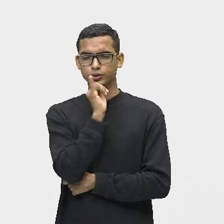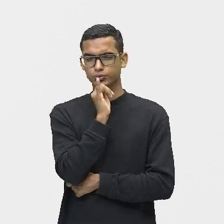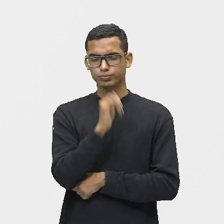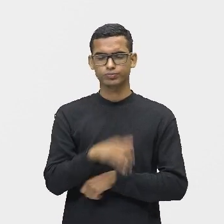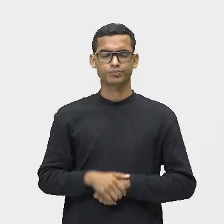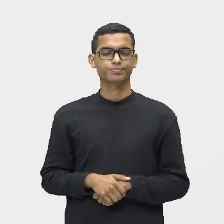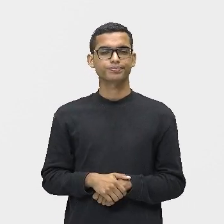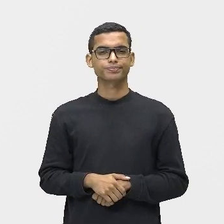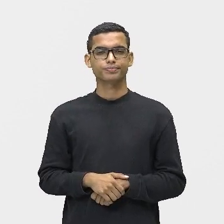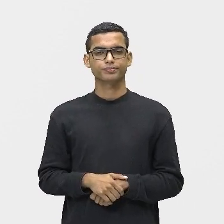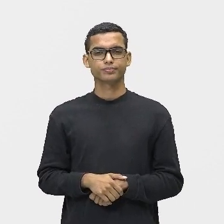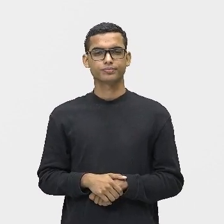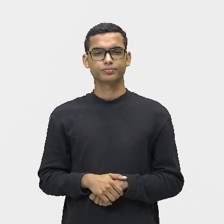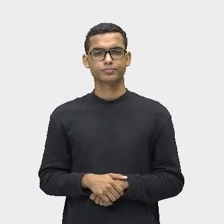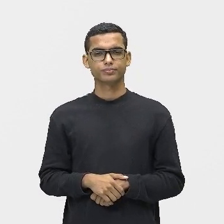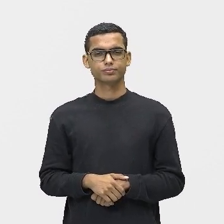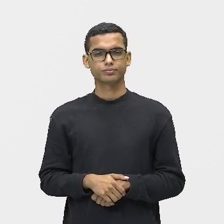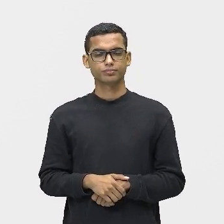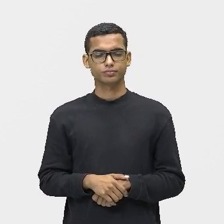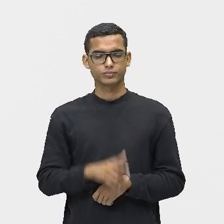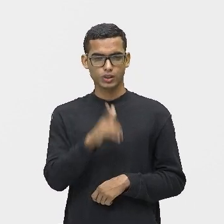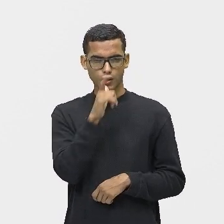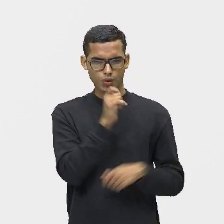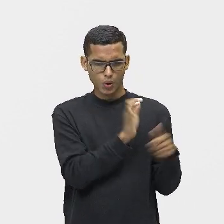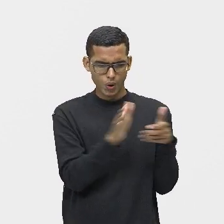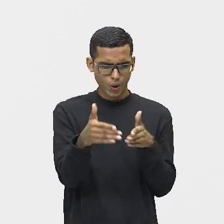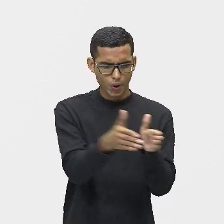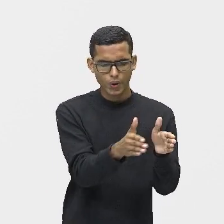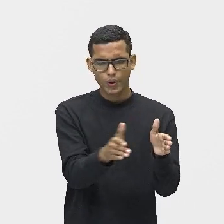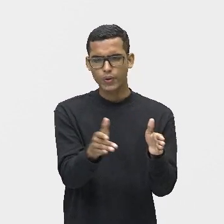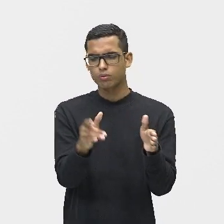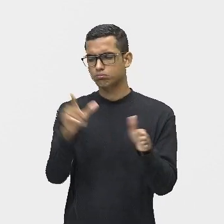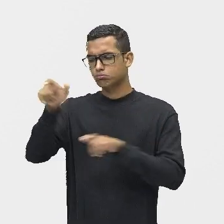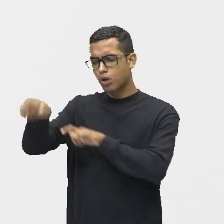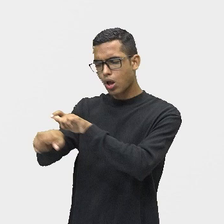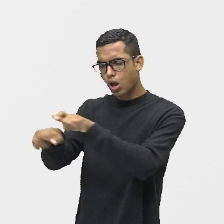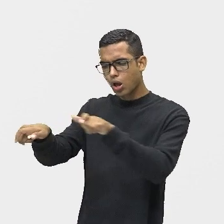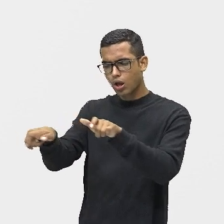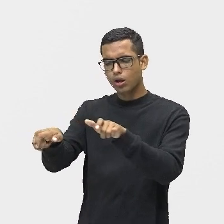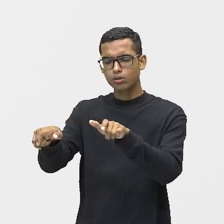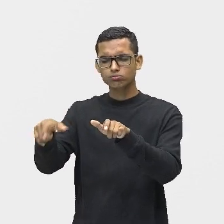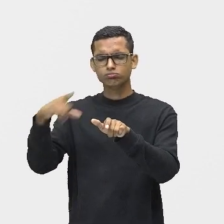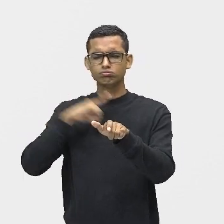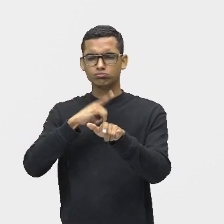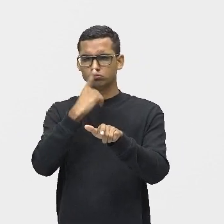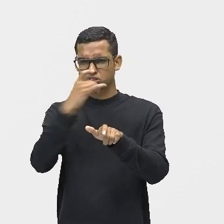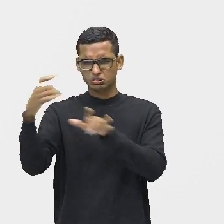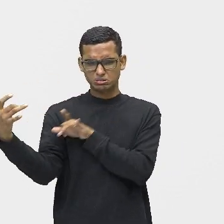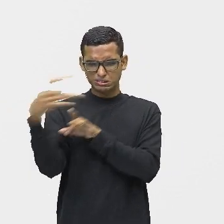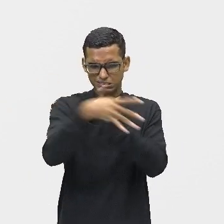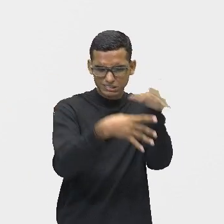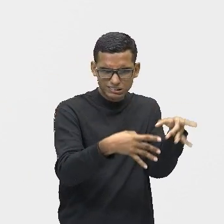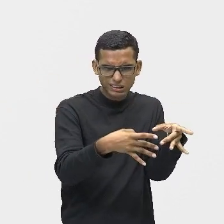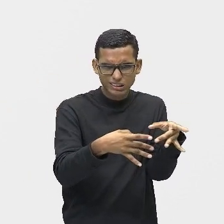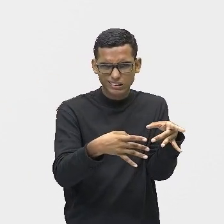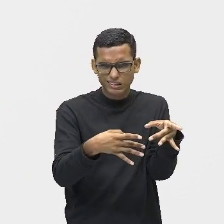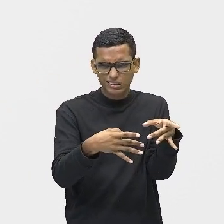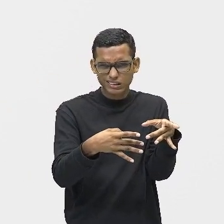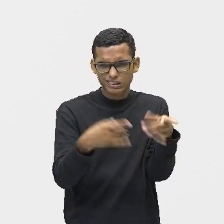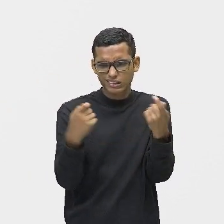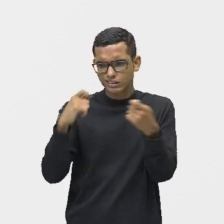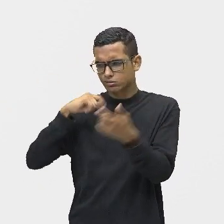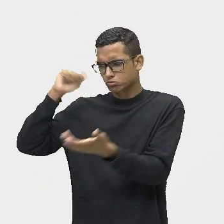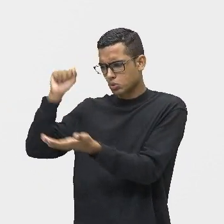as pessoas que jogam lixo no rio devem ser multadas? E aí, se você acredita que sim, claro, a pessoa iria assinalar ali,